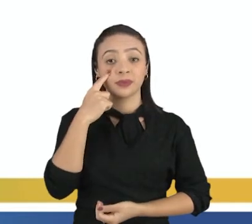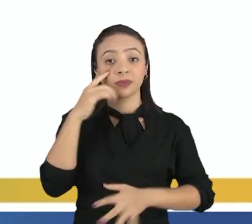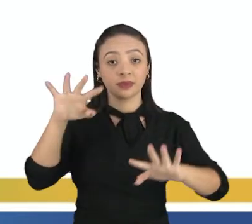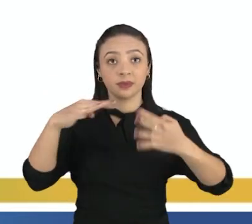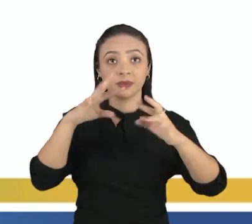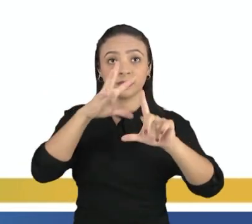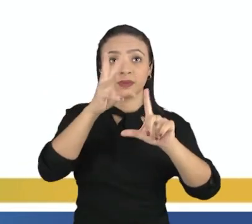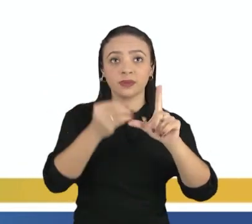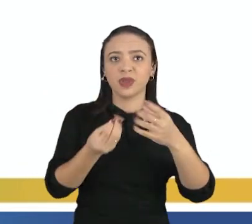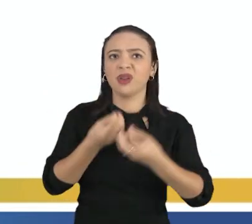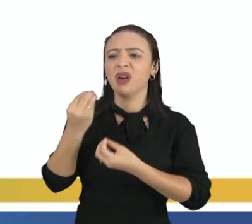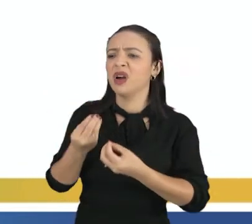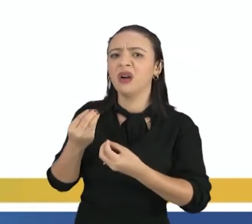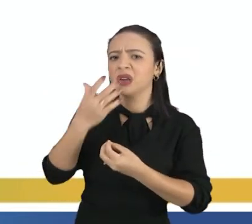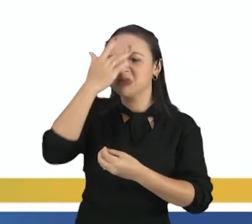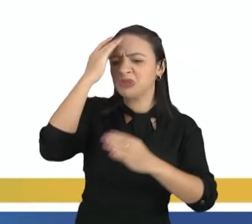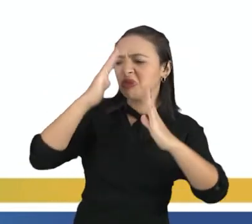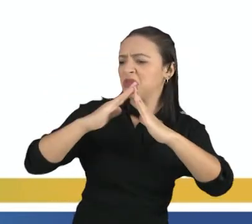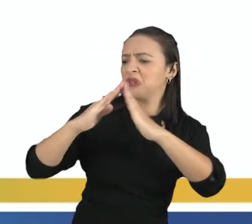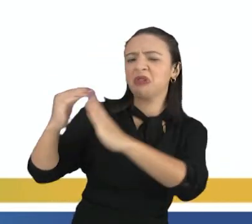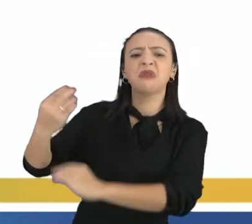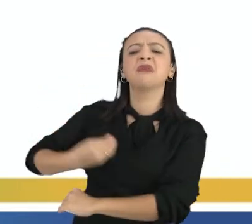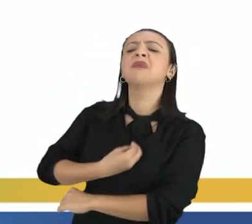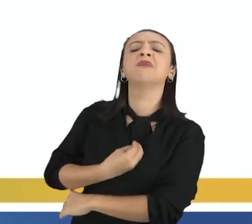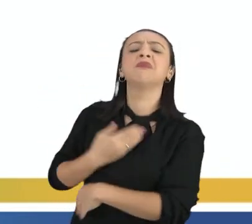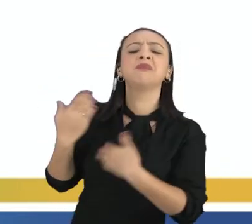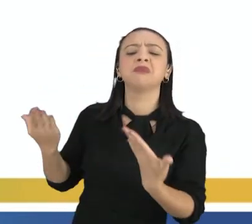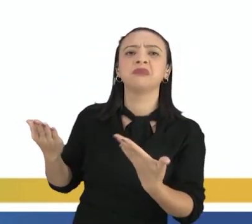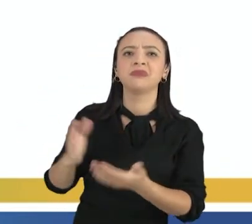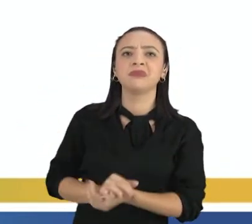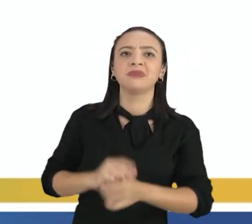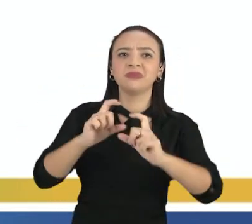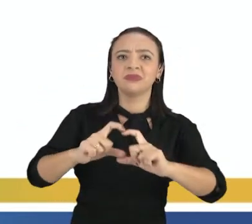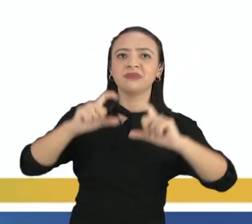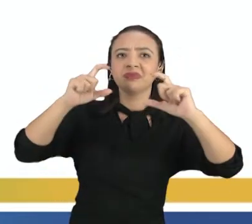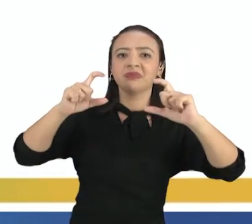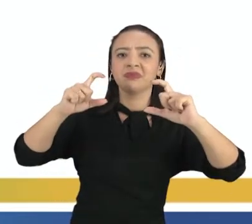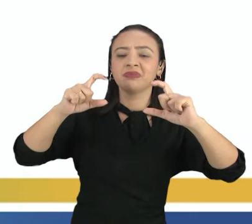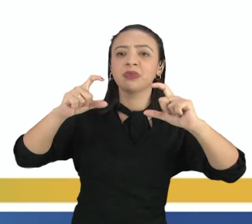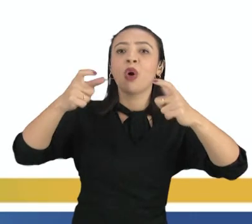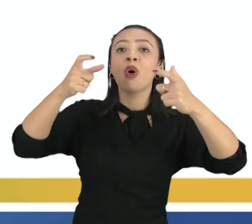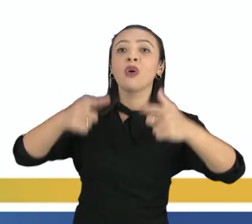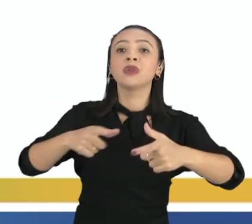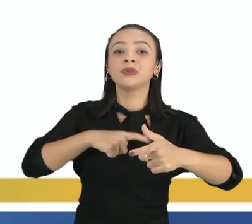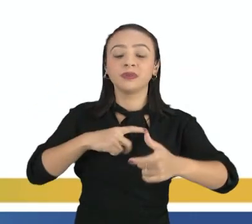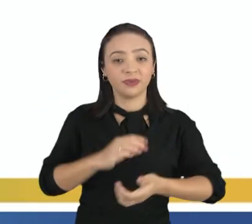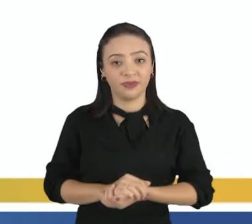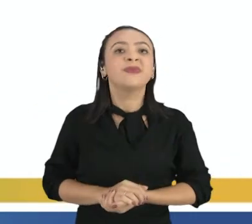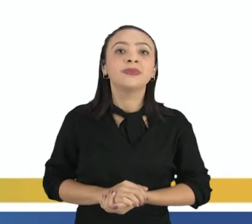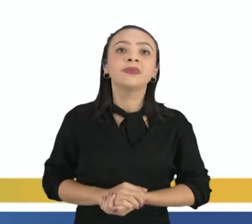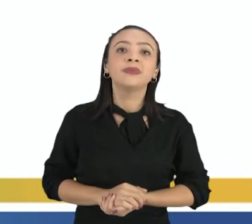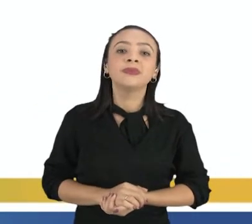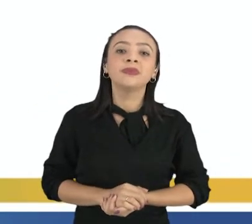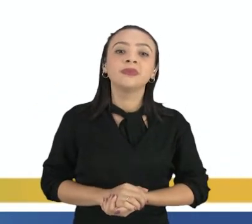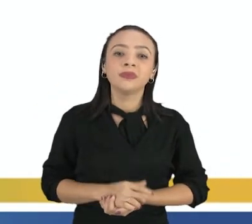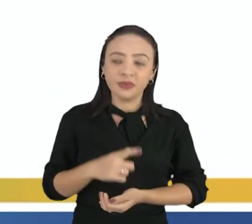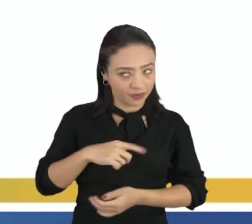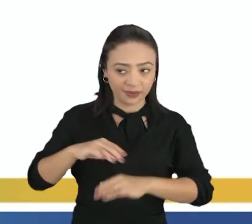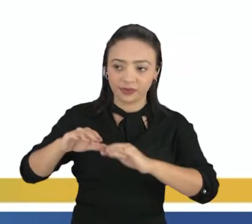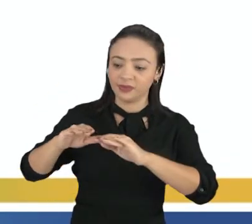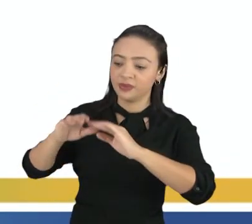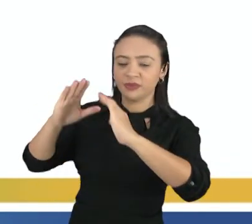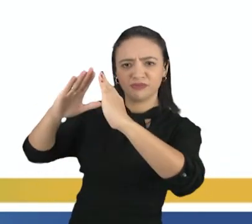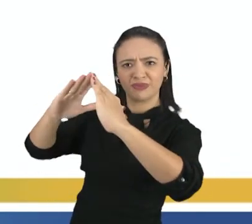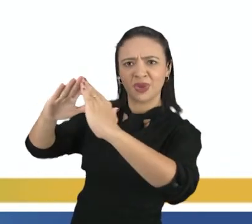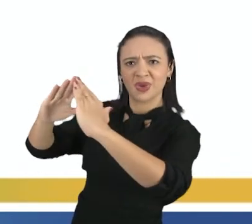Como será que os vizinhos vivem? Né, observem que esse balão está vindo ali do lado em que você